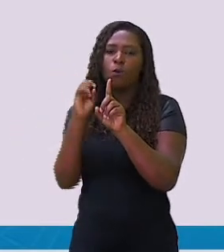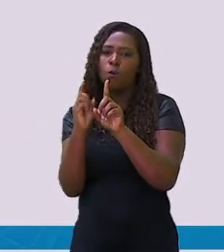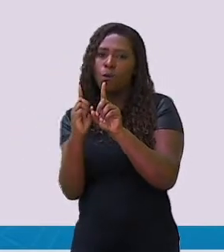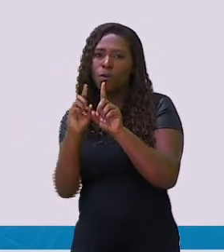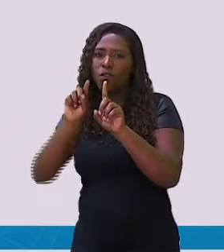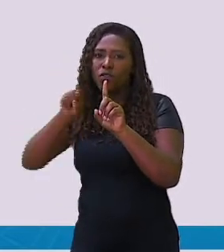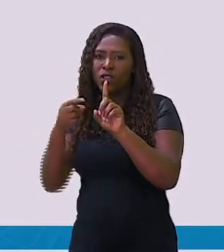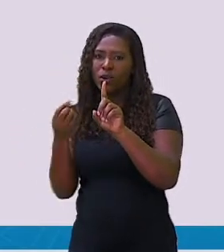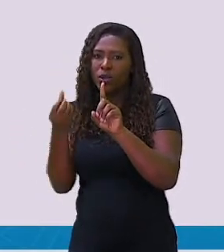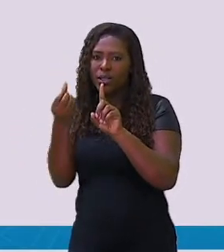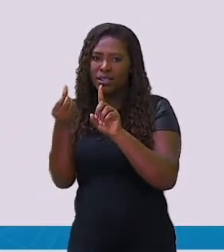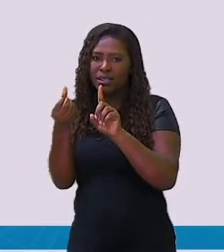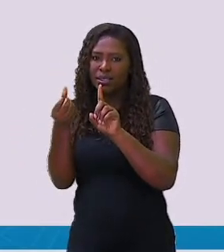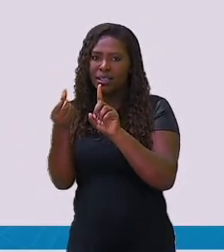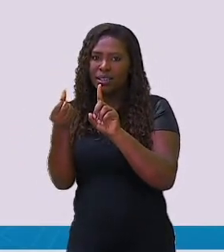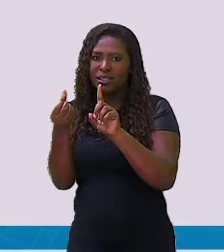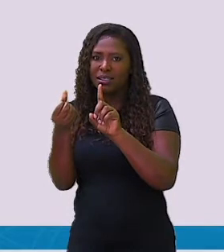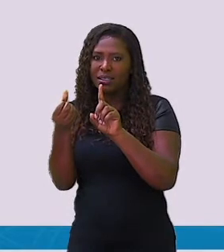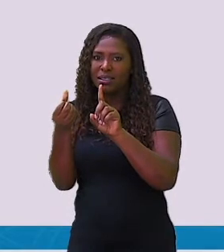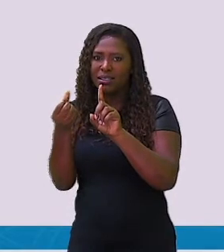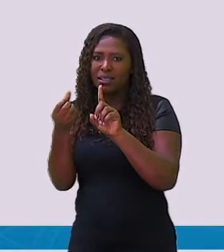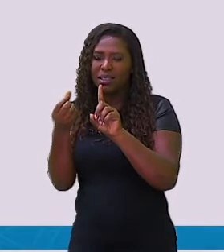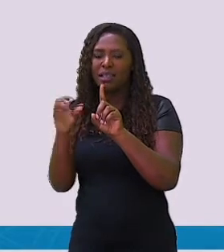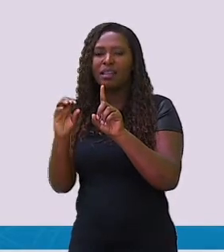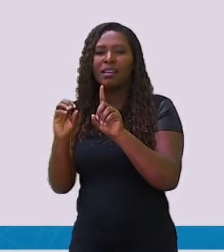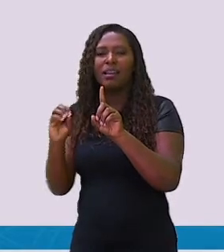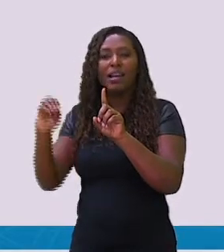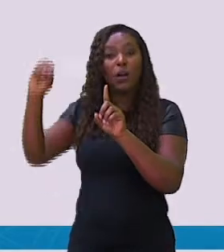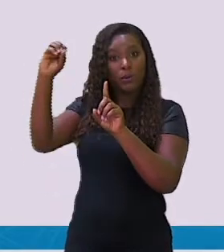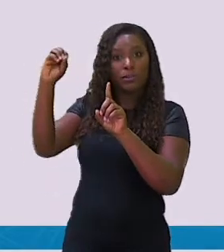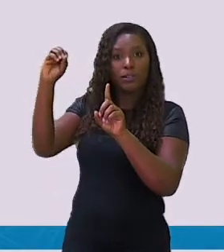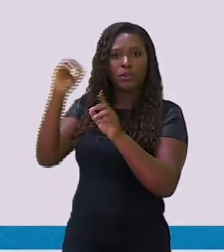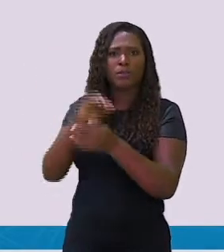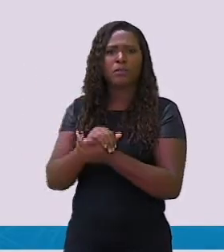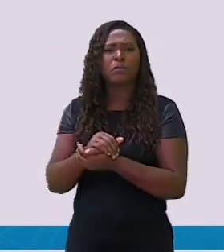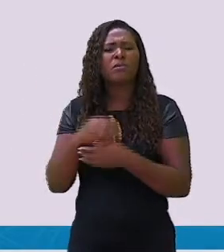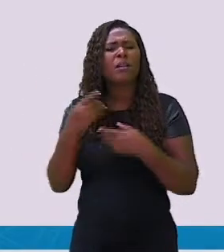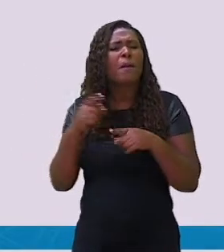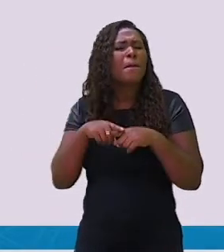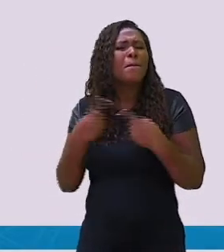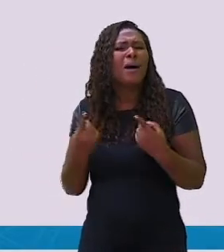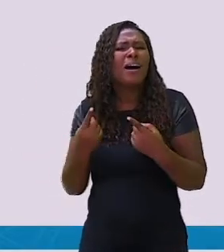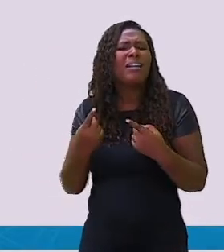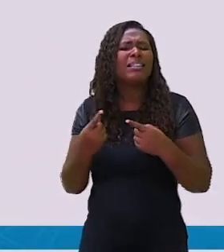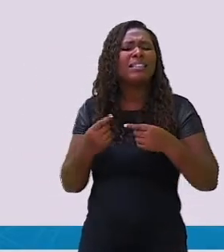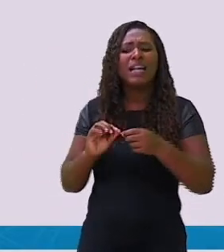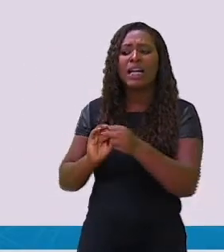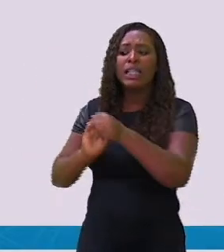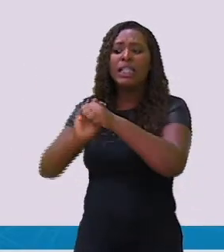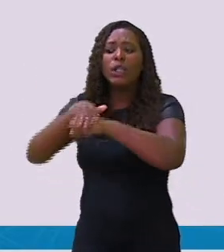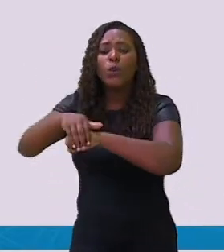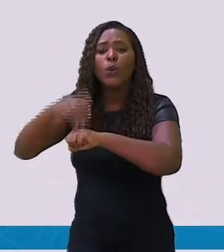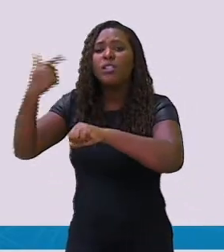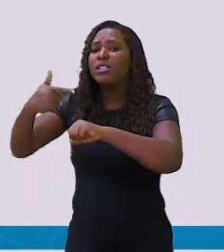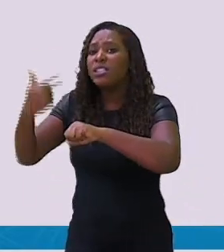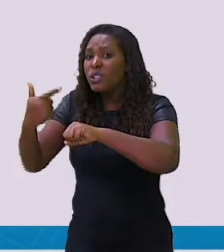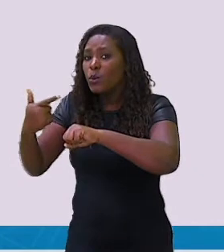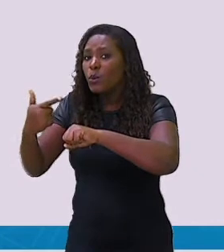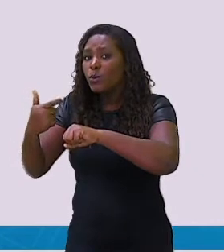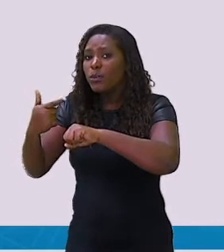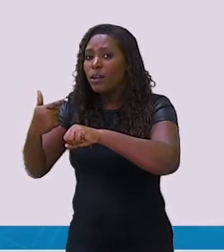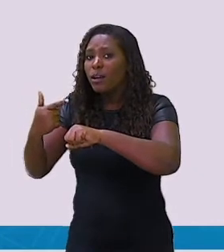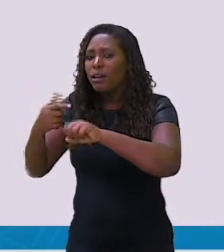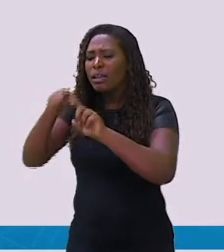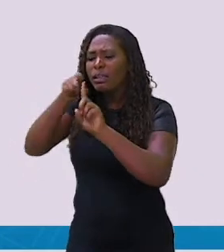temperatura na Segunda Noite do observação o tio olha caiu tá